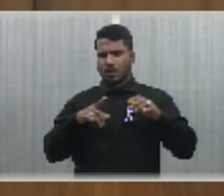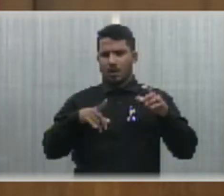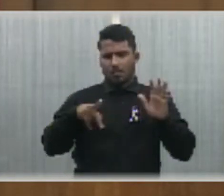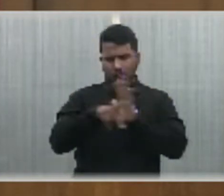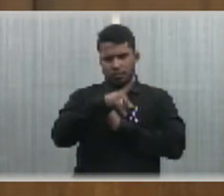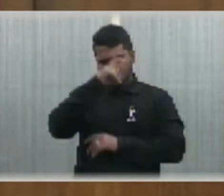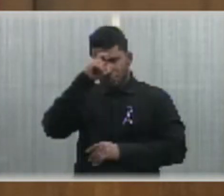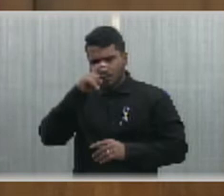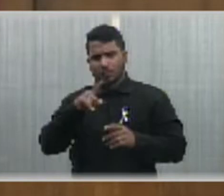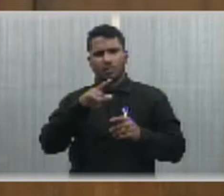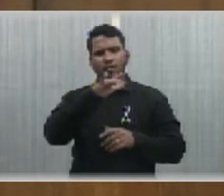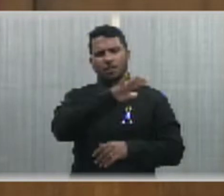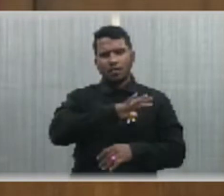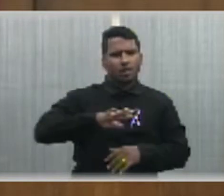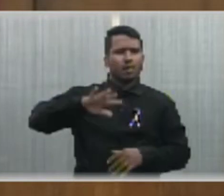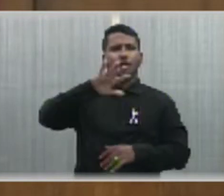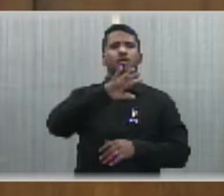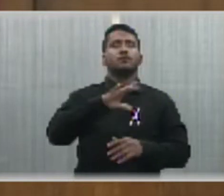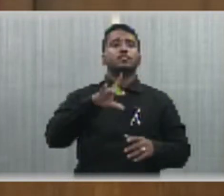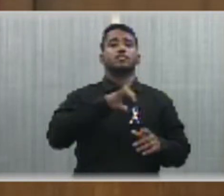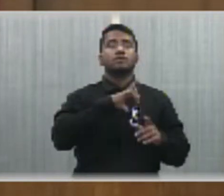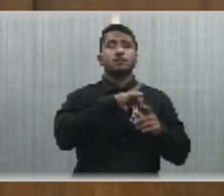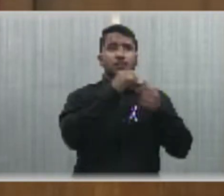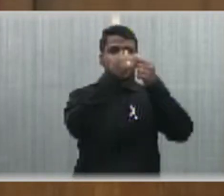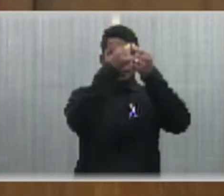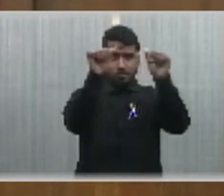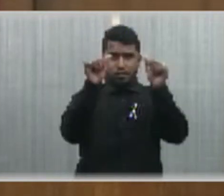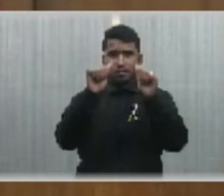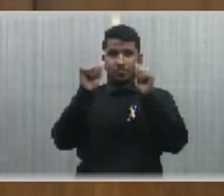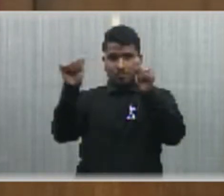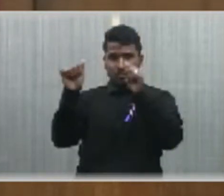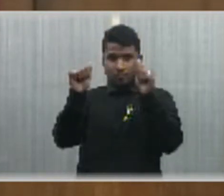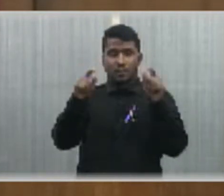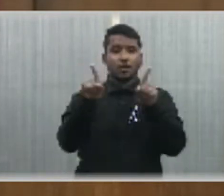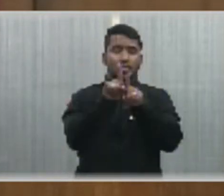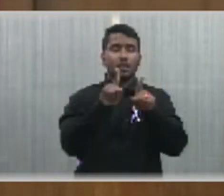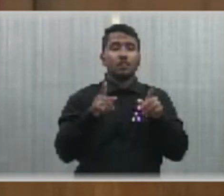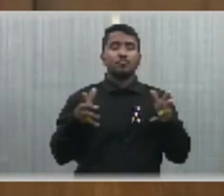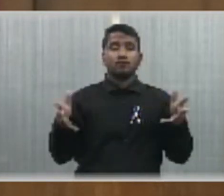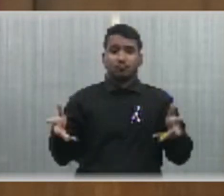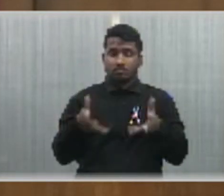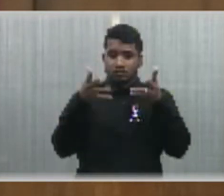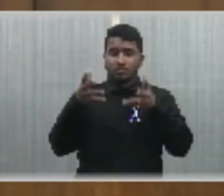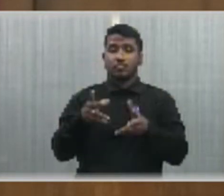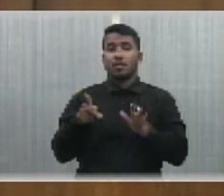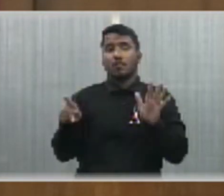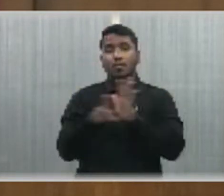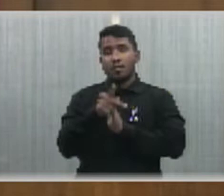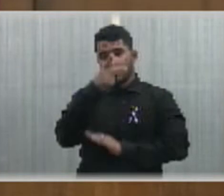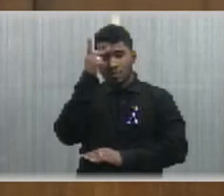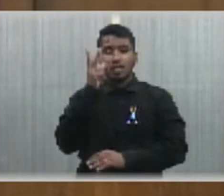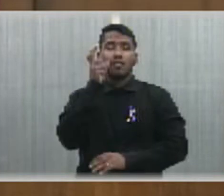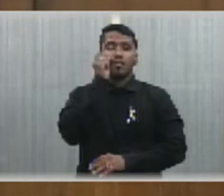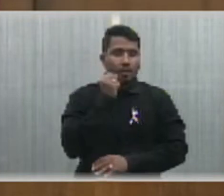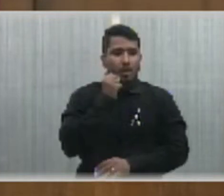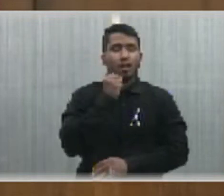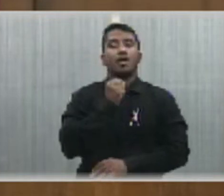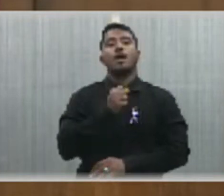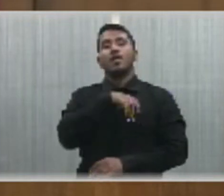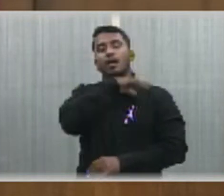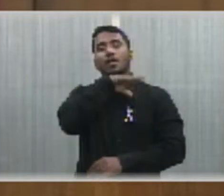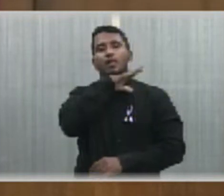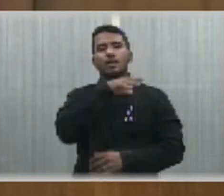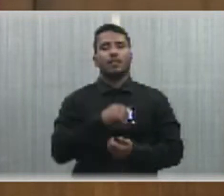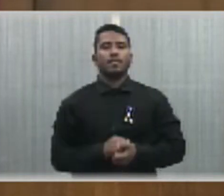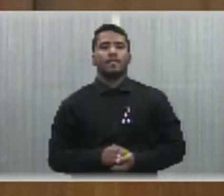estabelecimentos congêneres a fixarem cartazes que incentivem a adoção de animais